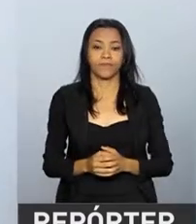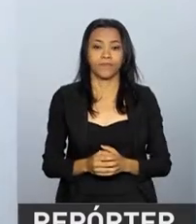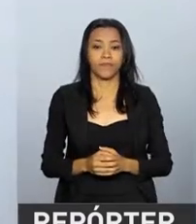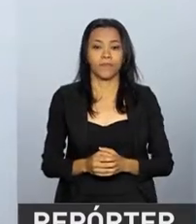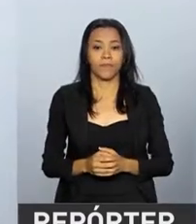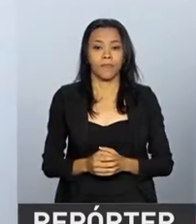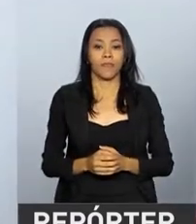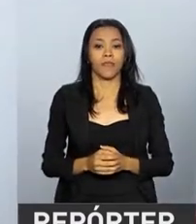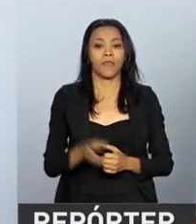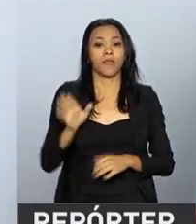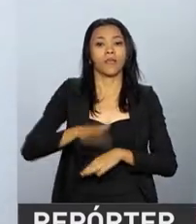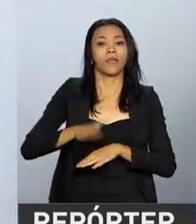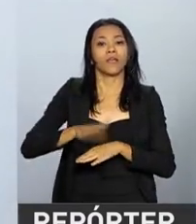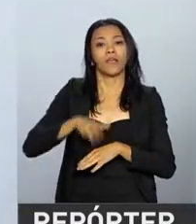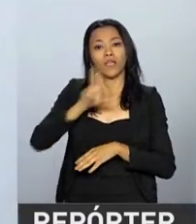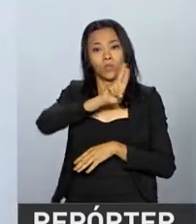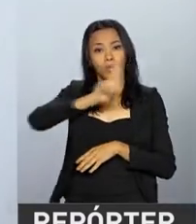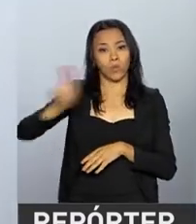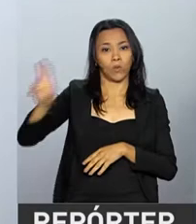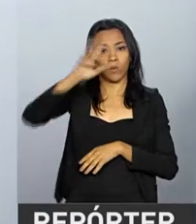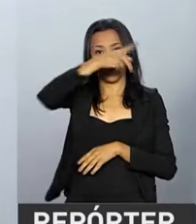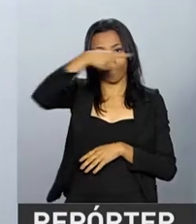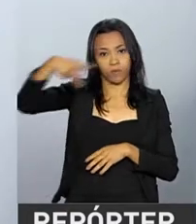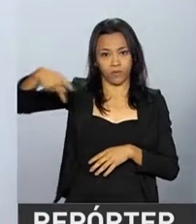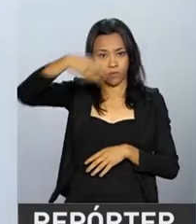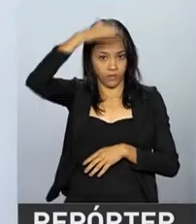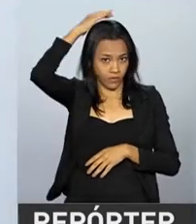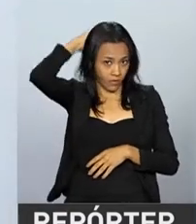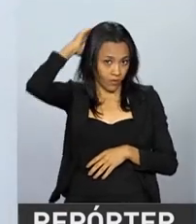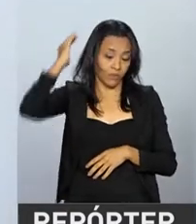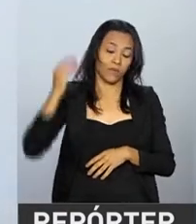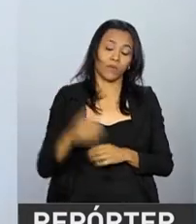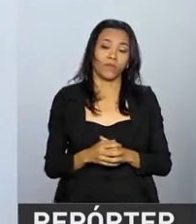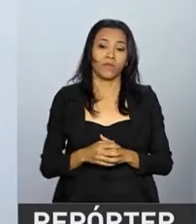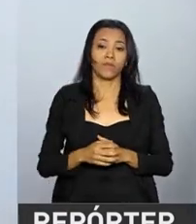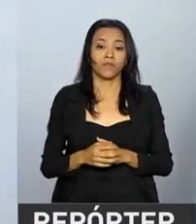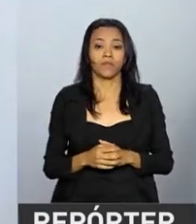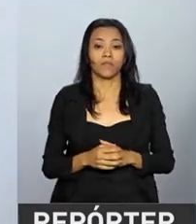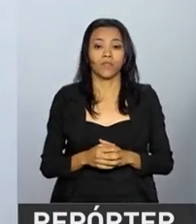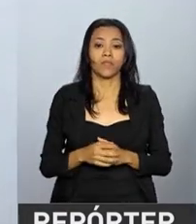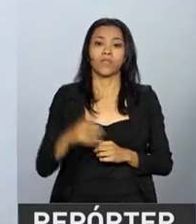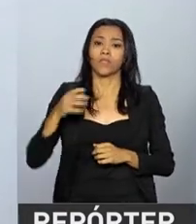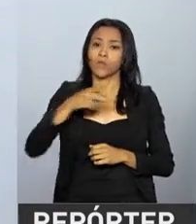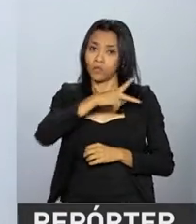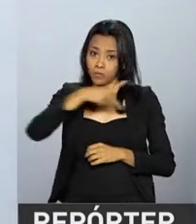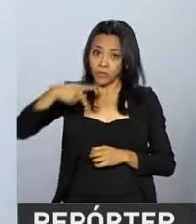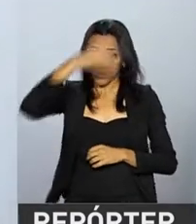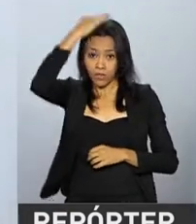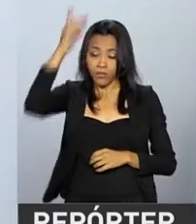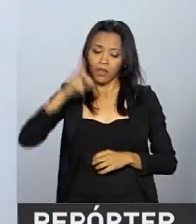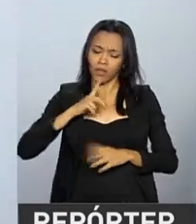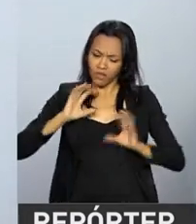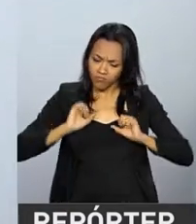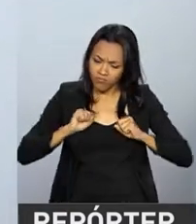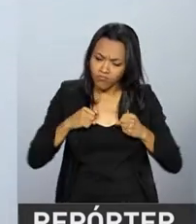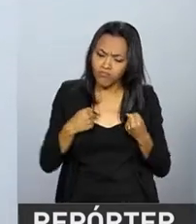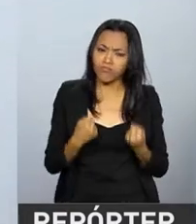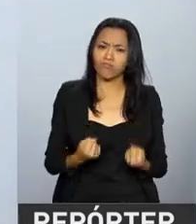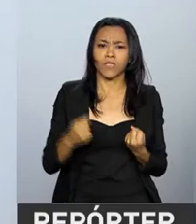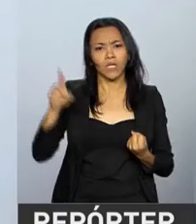em nome do presidente michel temer que tem se dedicado com afinco